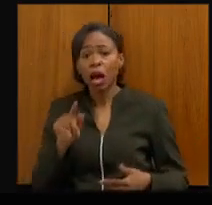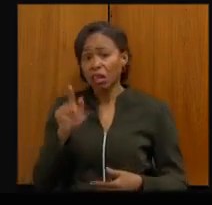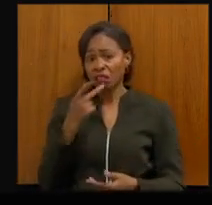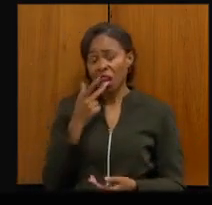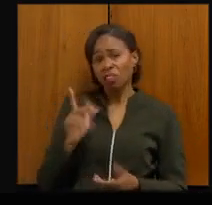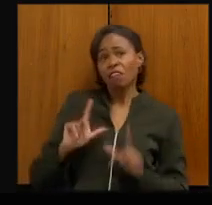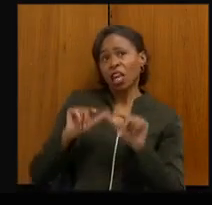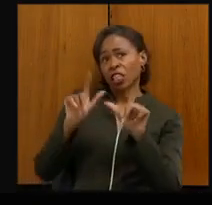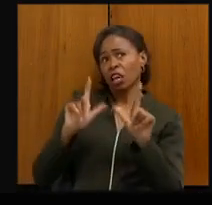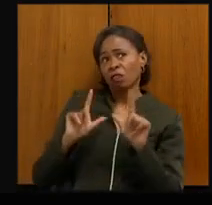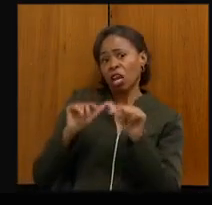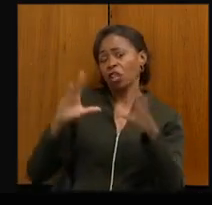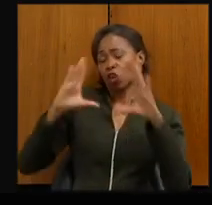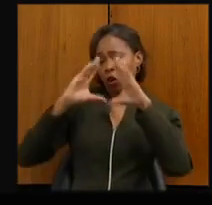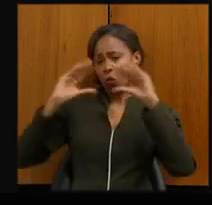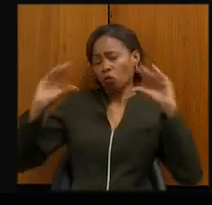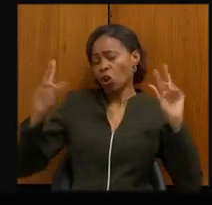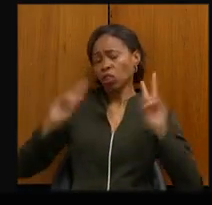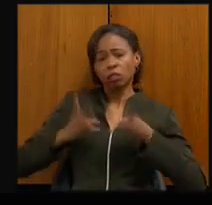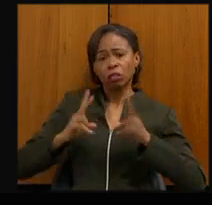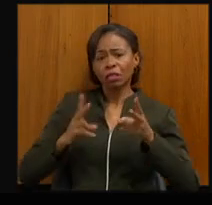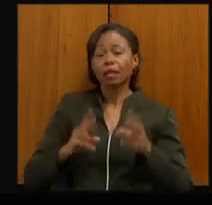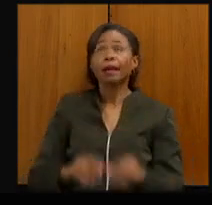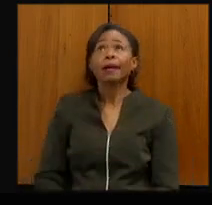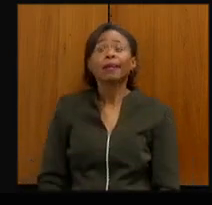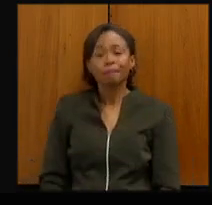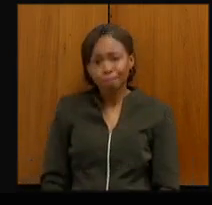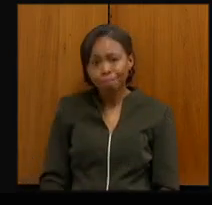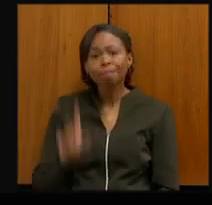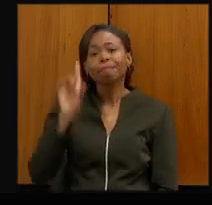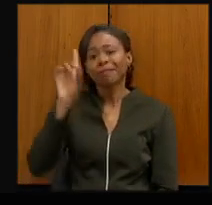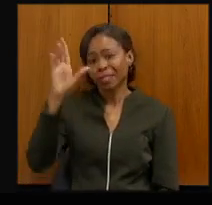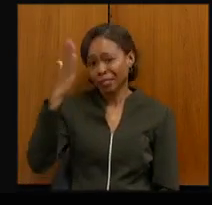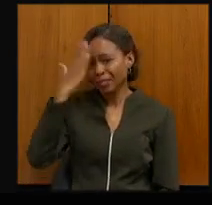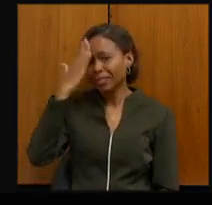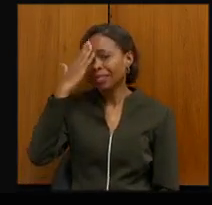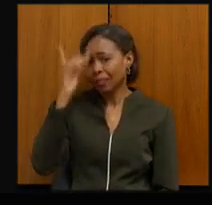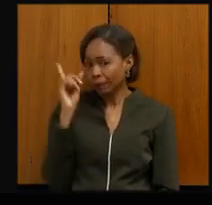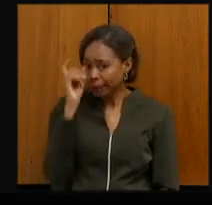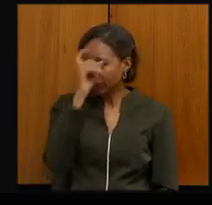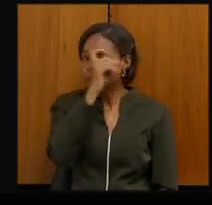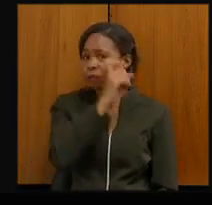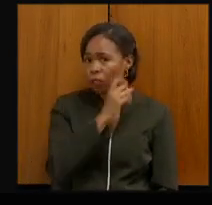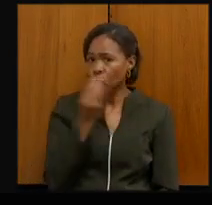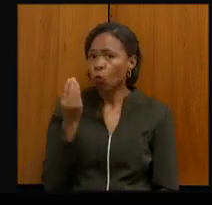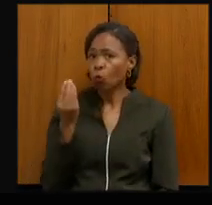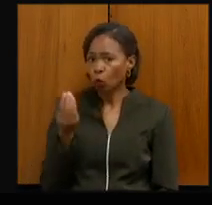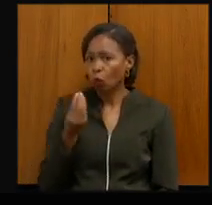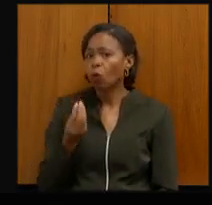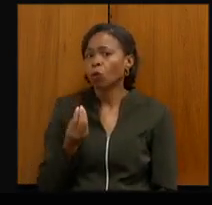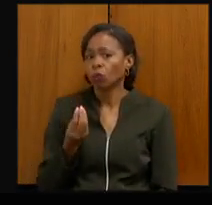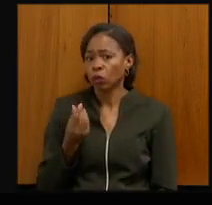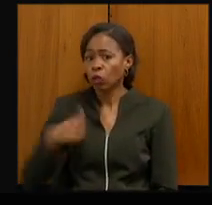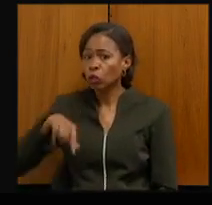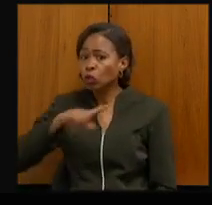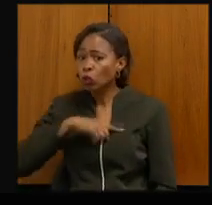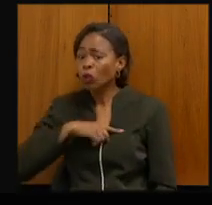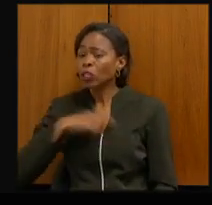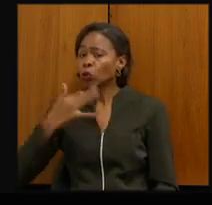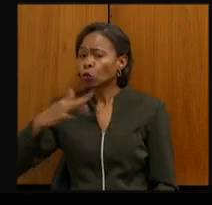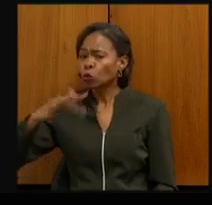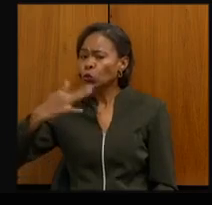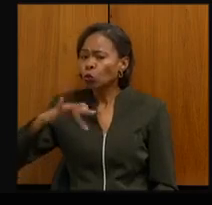só vive no conforto a só Deus sabe como é difícil como dar banho em nossos ossos